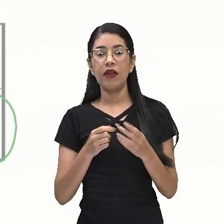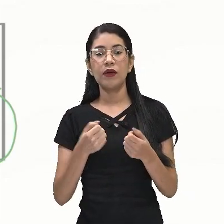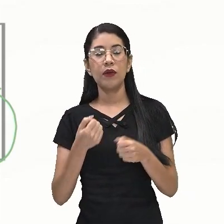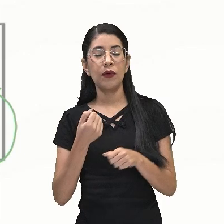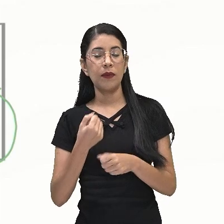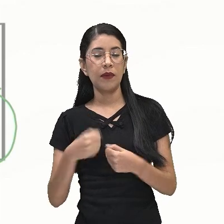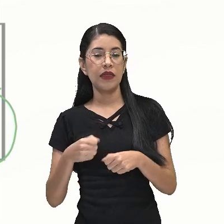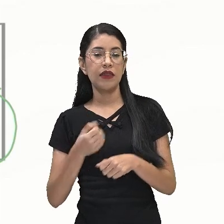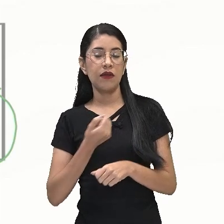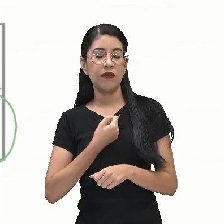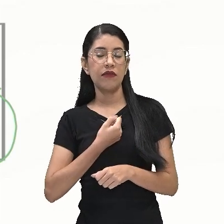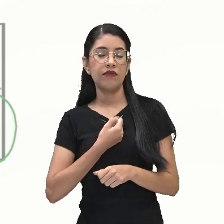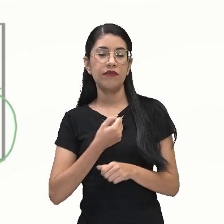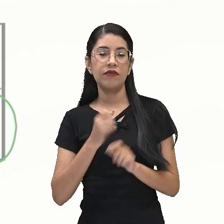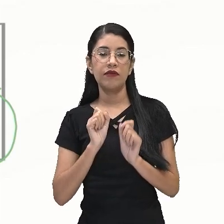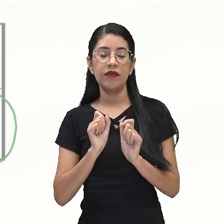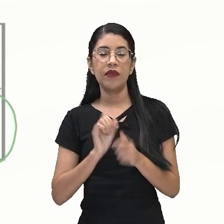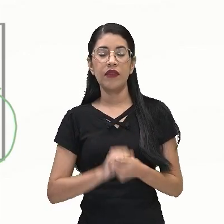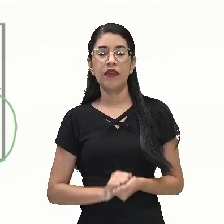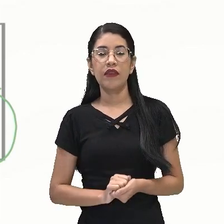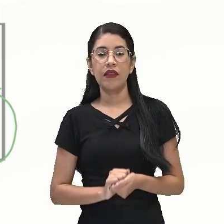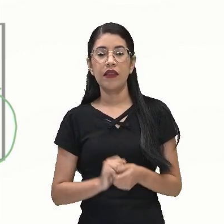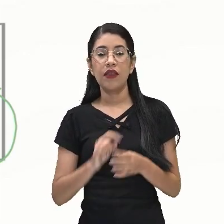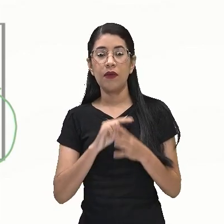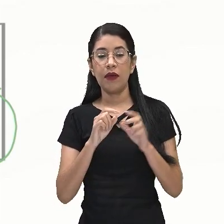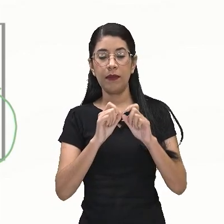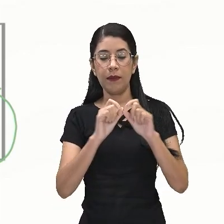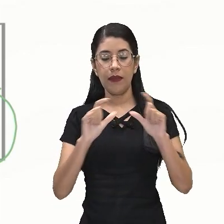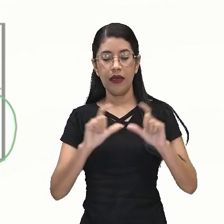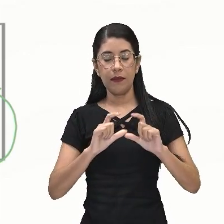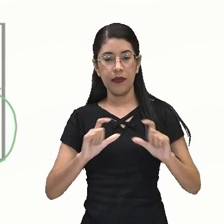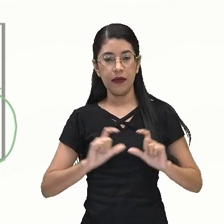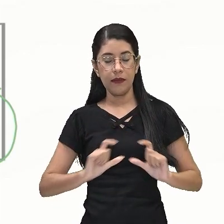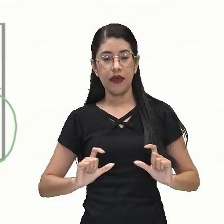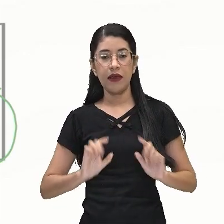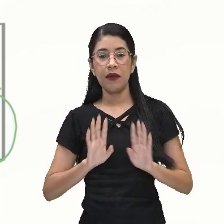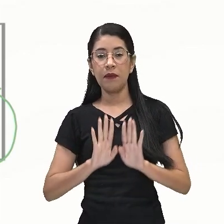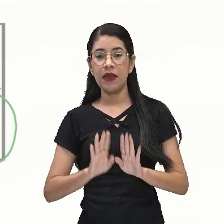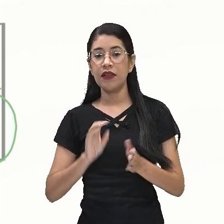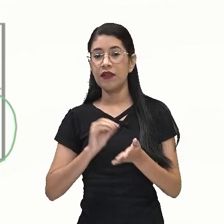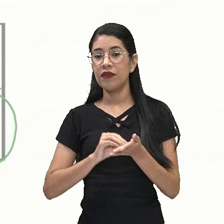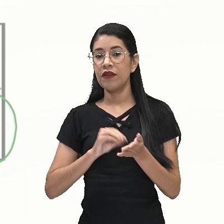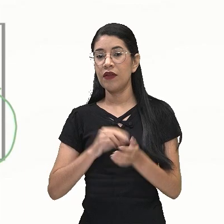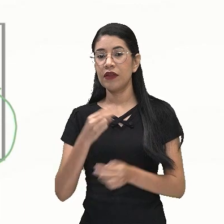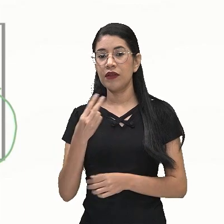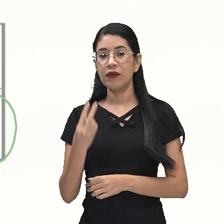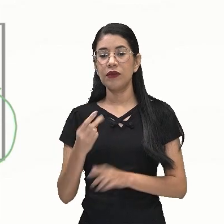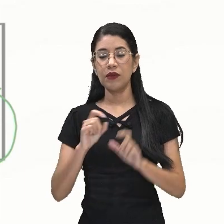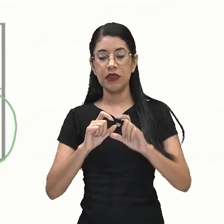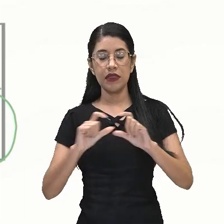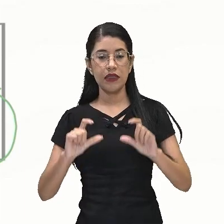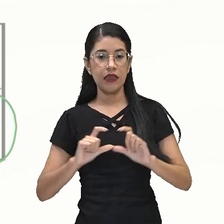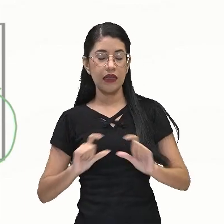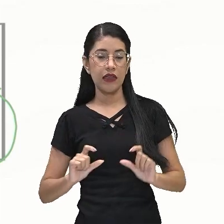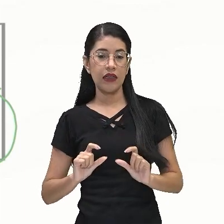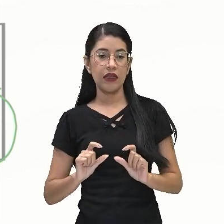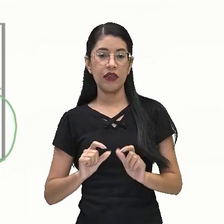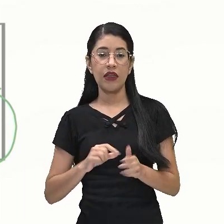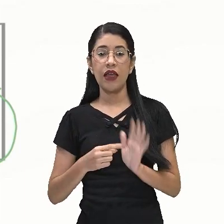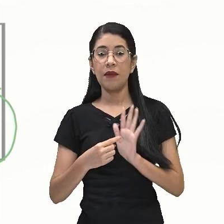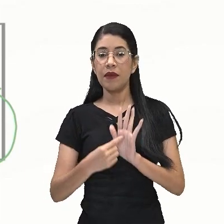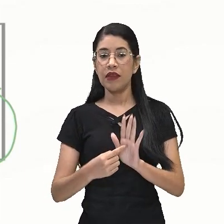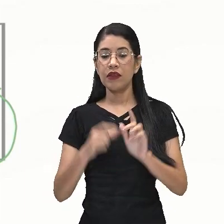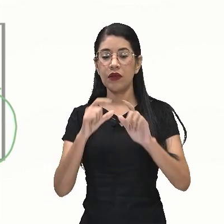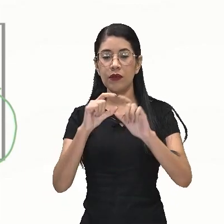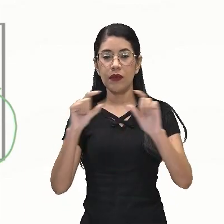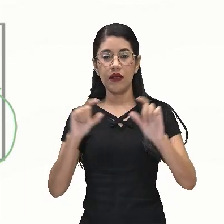Significa que nós vamos ter 4 equações. Mas não tem 2 equações aqui. Ó. Só temos 2. O que